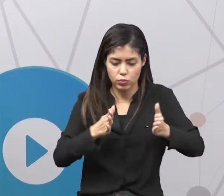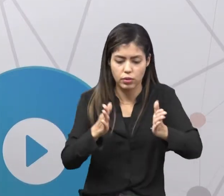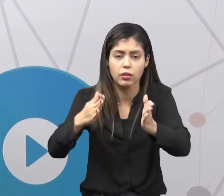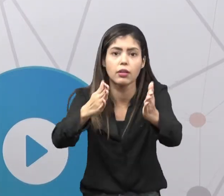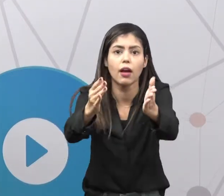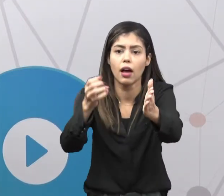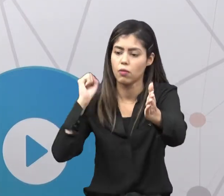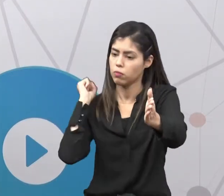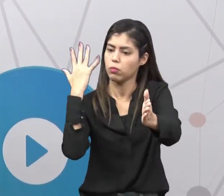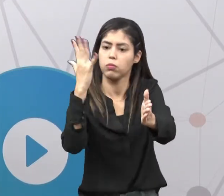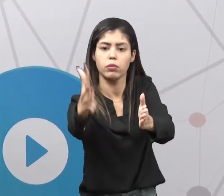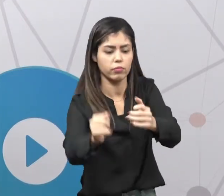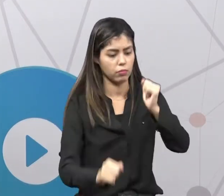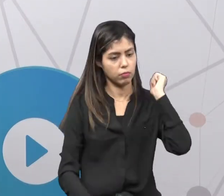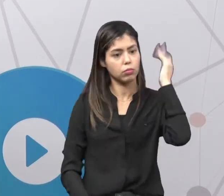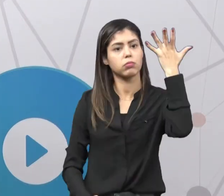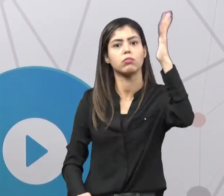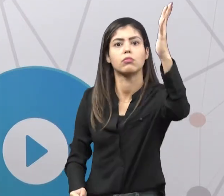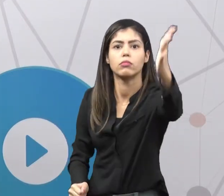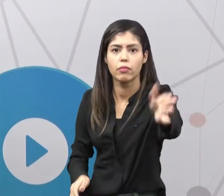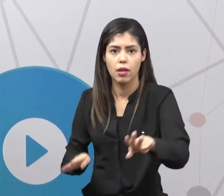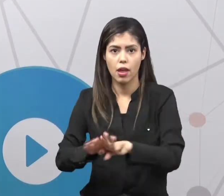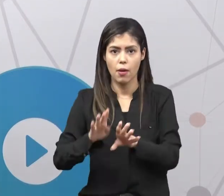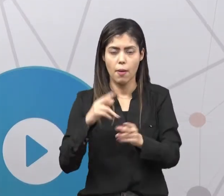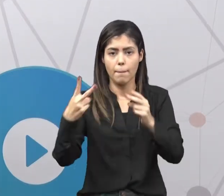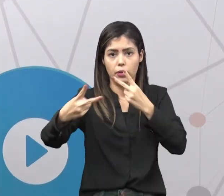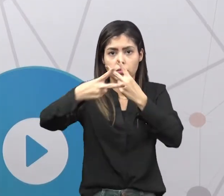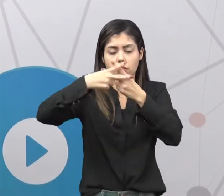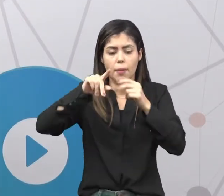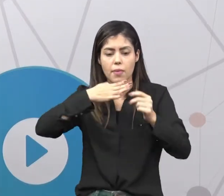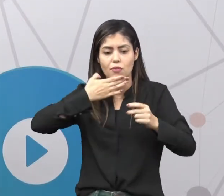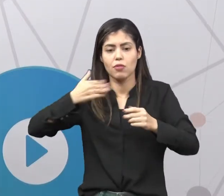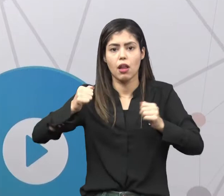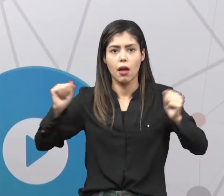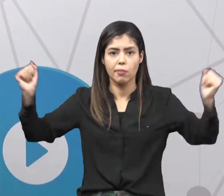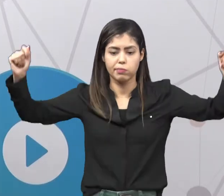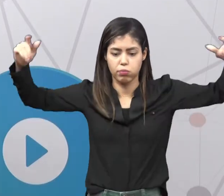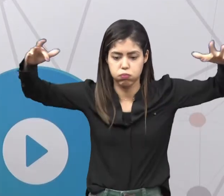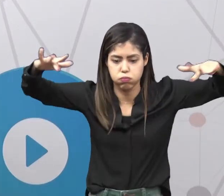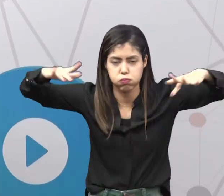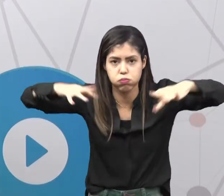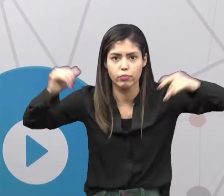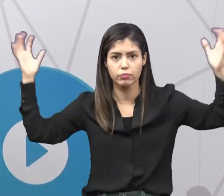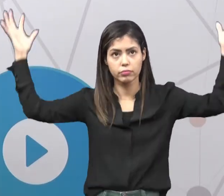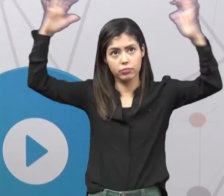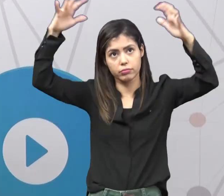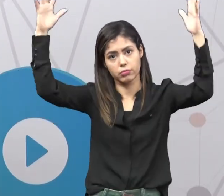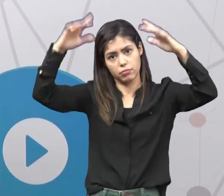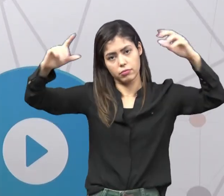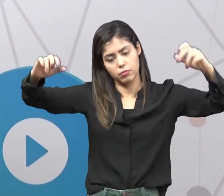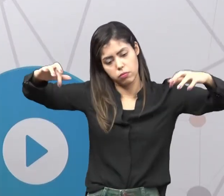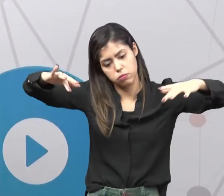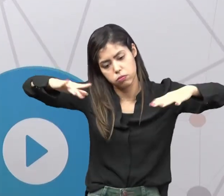para proteger os rios das erosões, né, através da chuva. Então essas